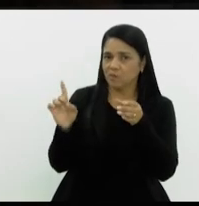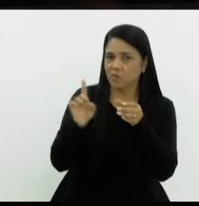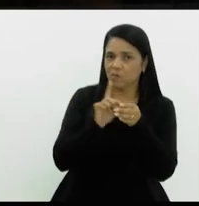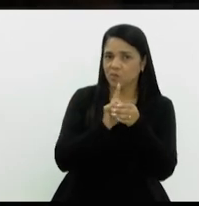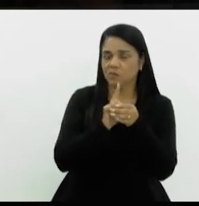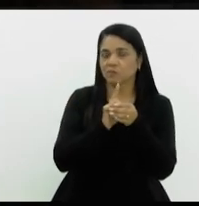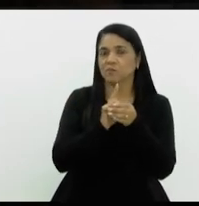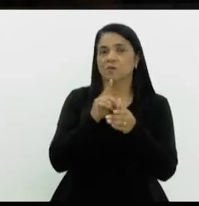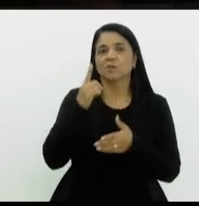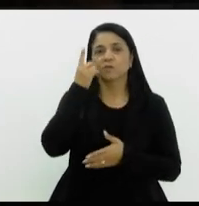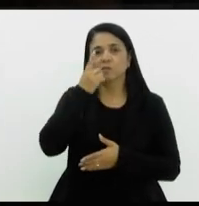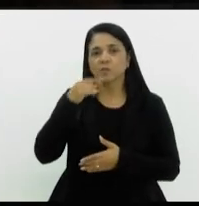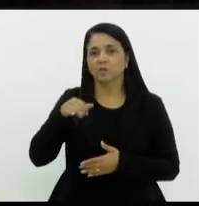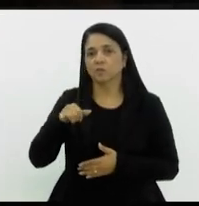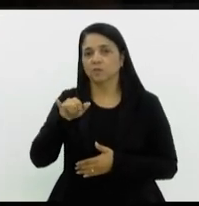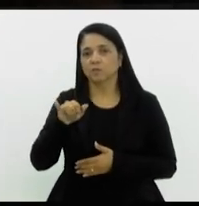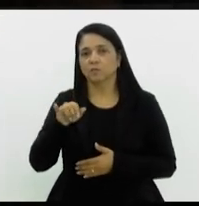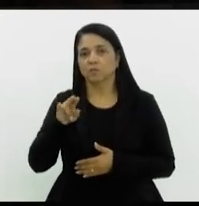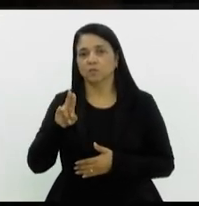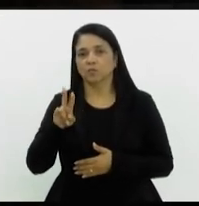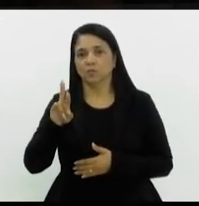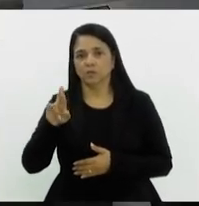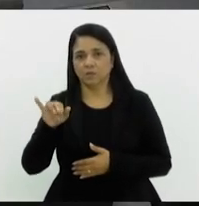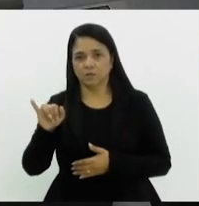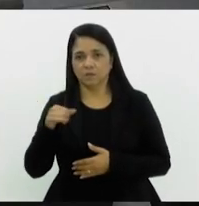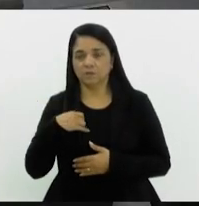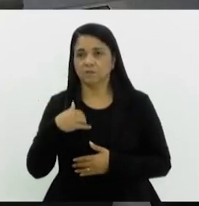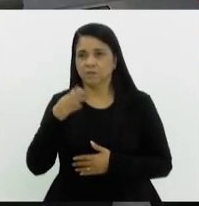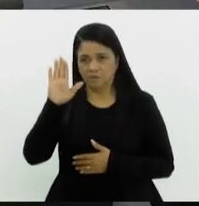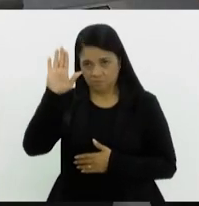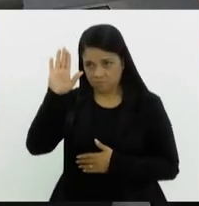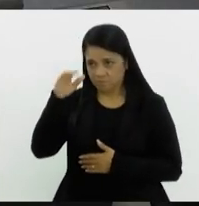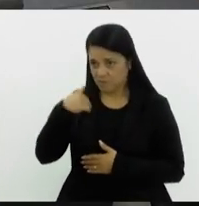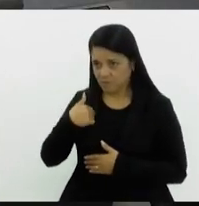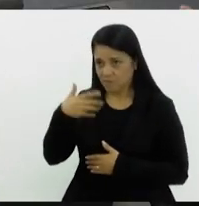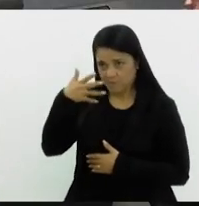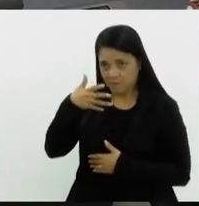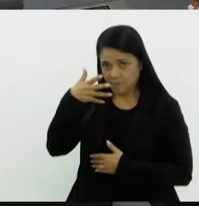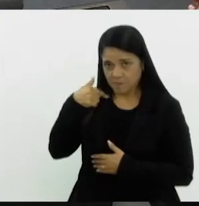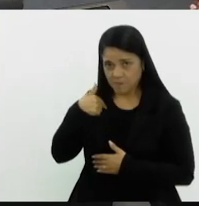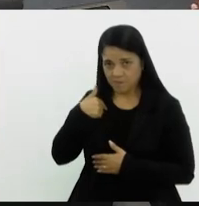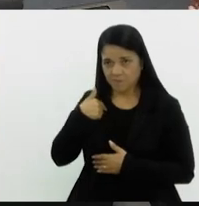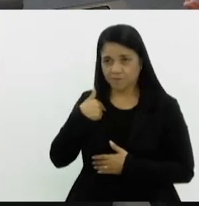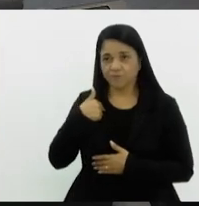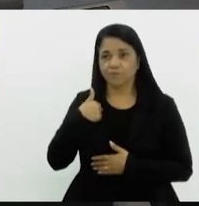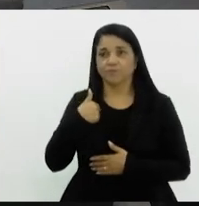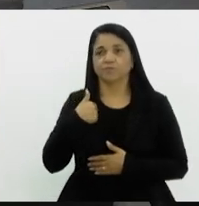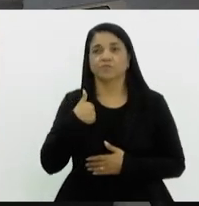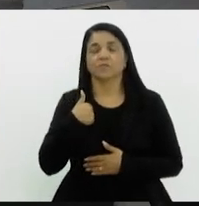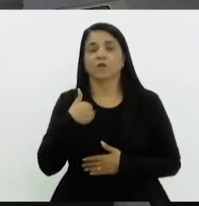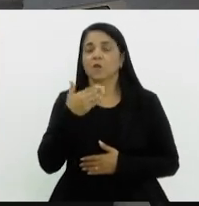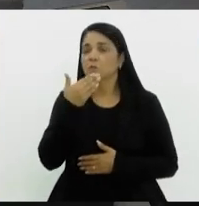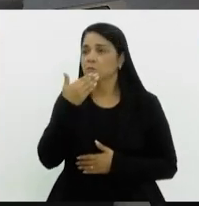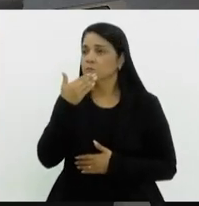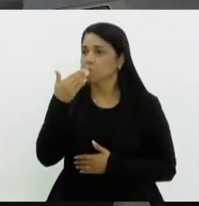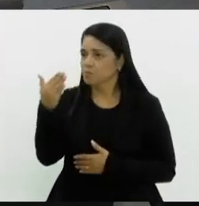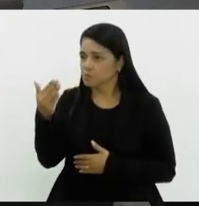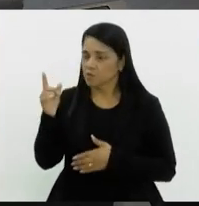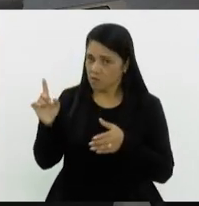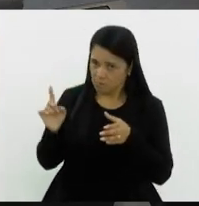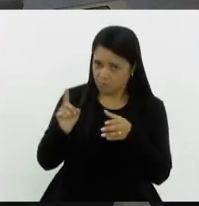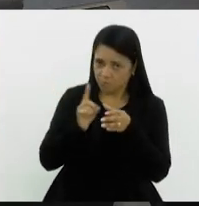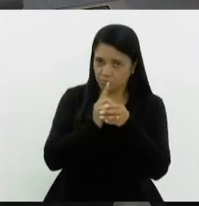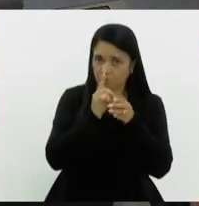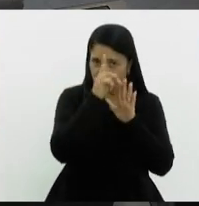ao deputado Yuri. Muito obrigado. Deputado, permite uma parte? Com certeza. Primeiramente, eu quero lhe pedir